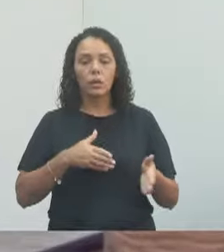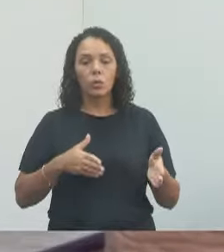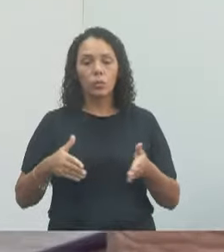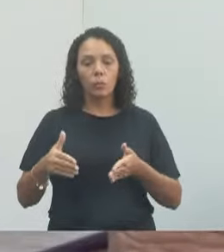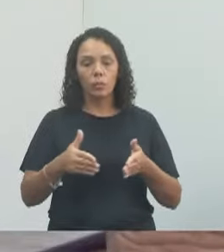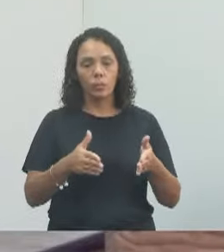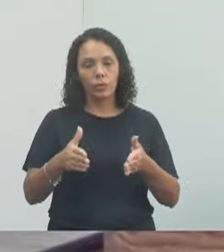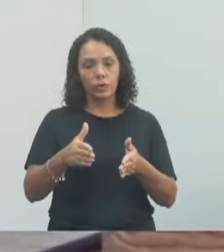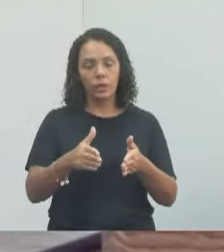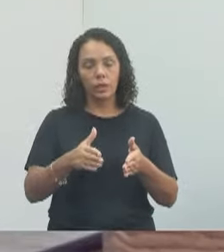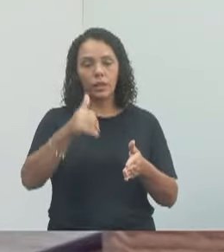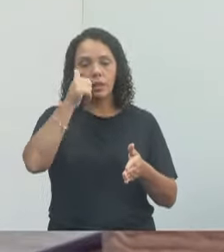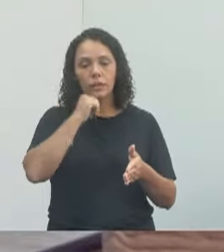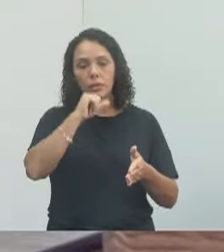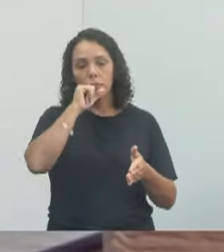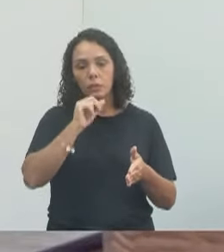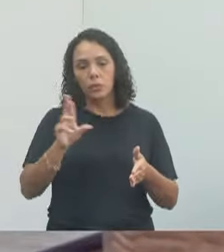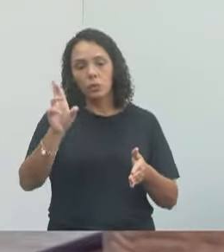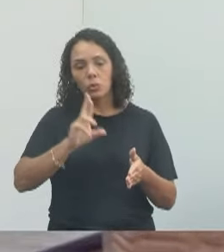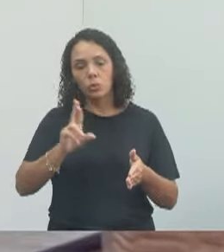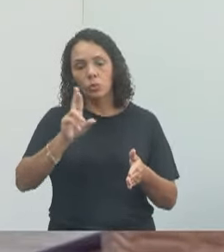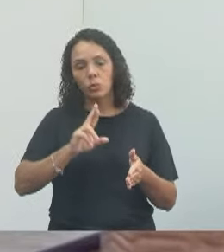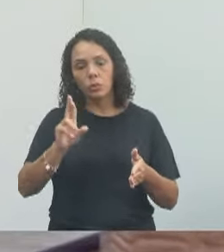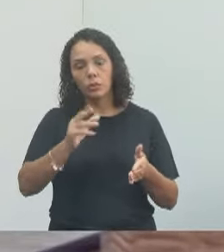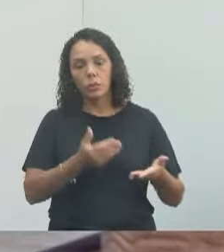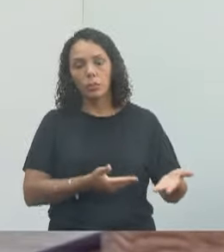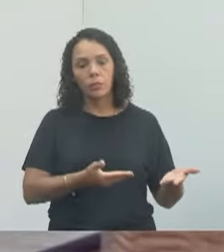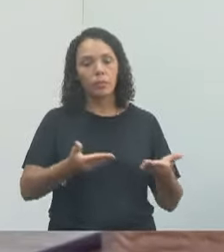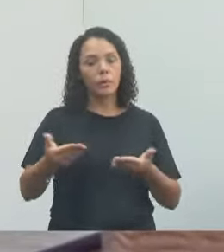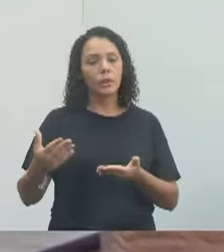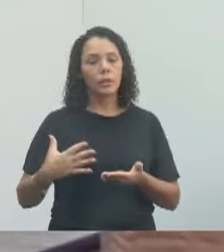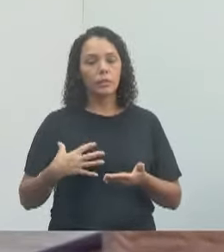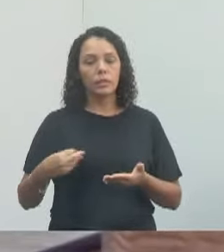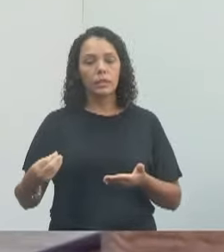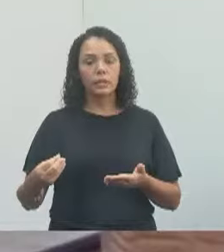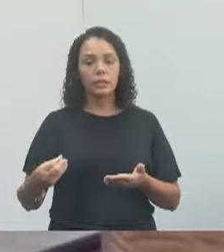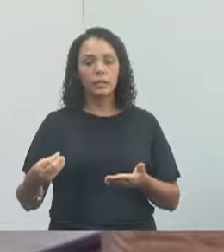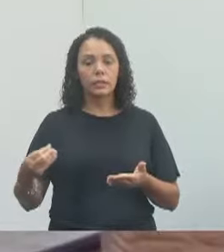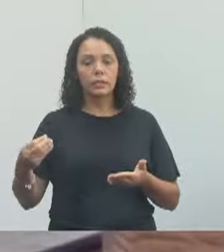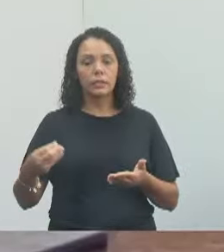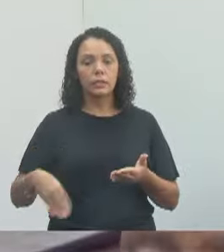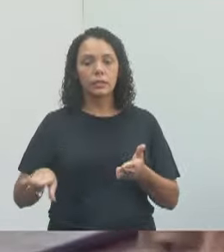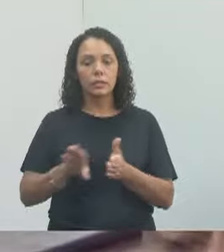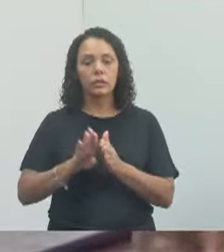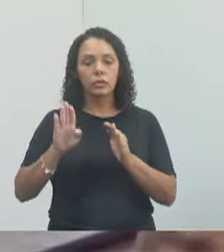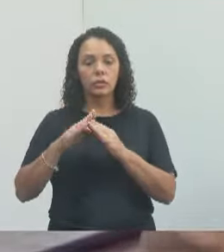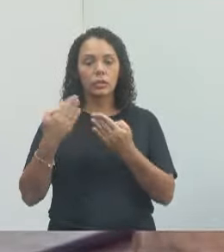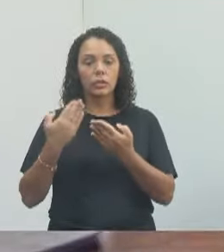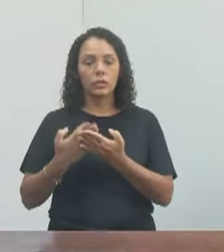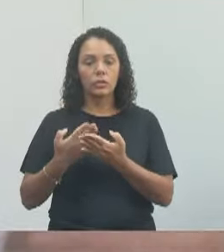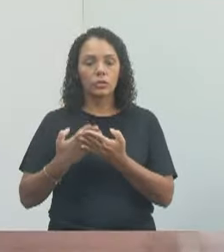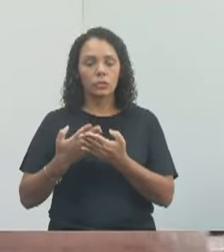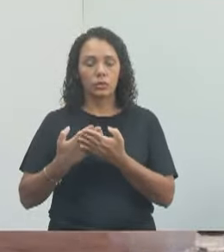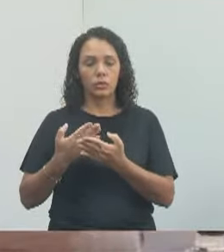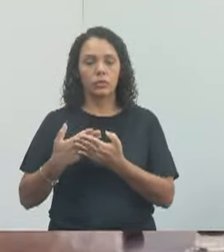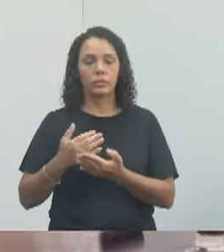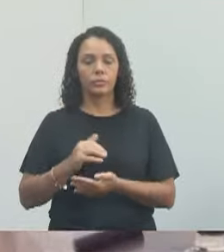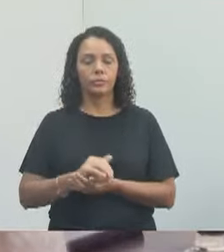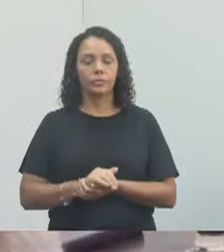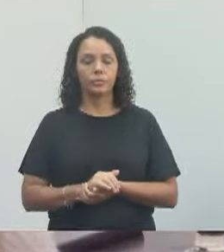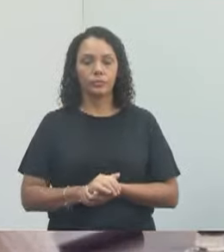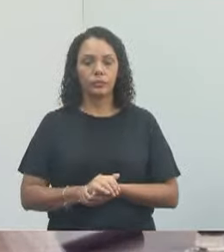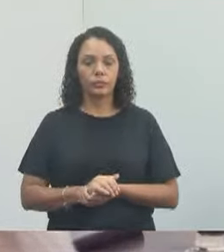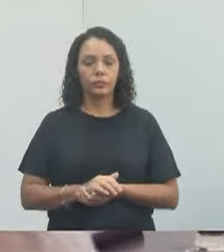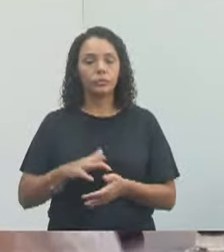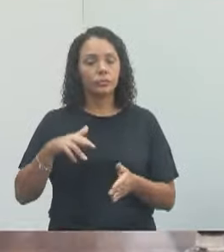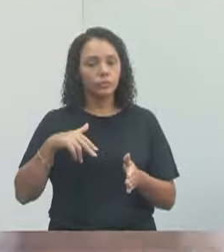mães levam as suas crianças até a creche e usam de passagem para poder fazer ali a